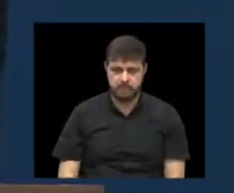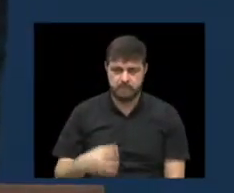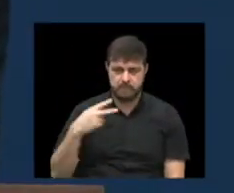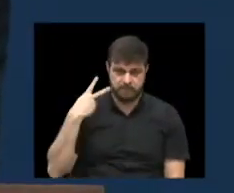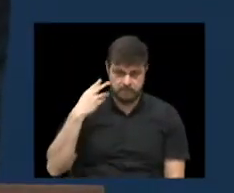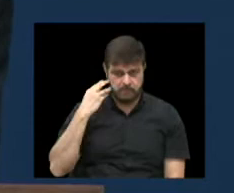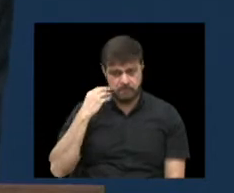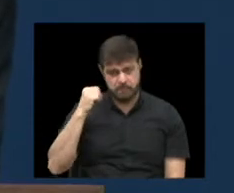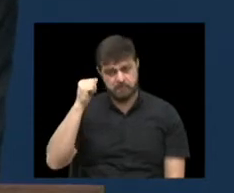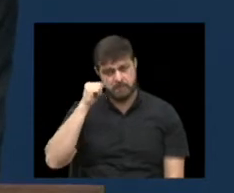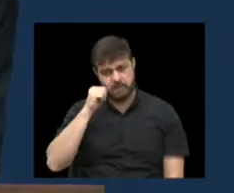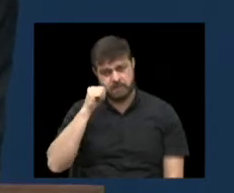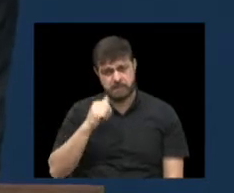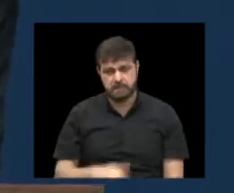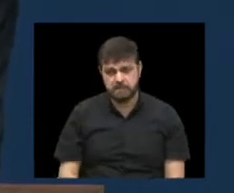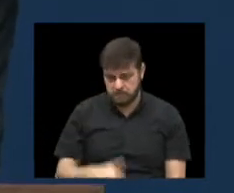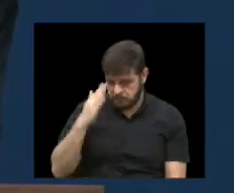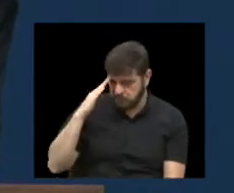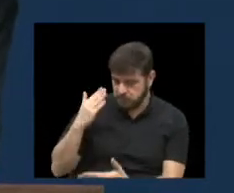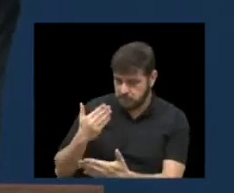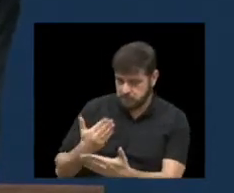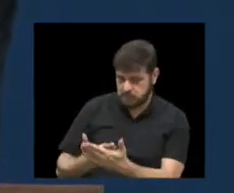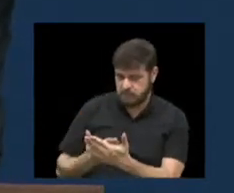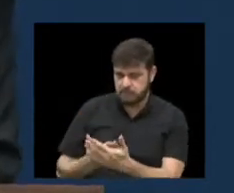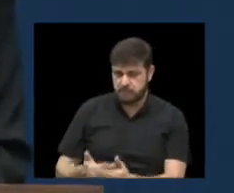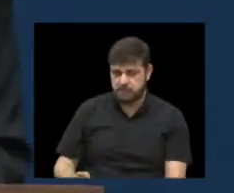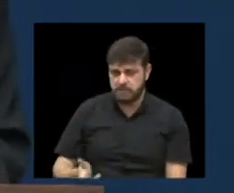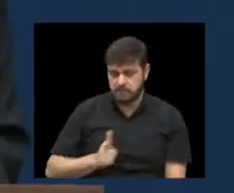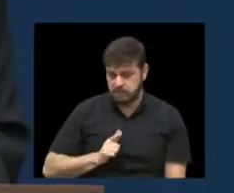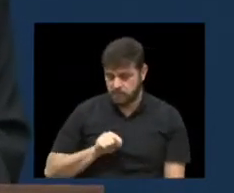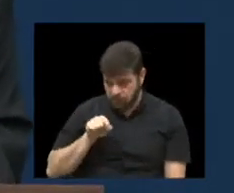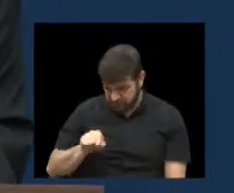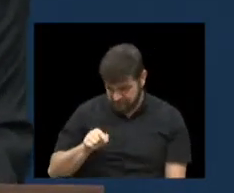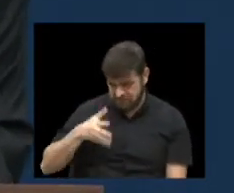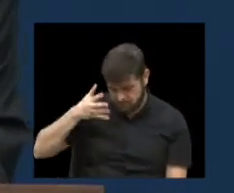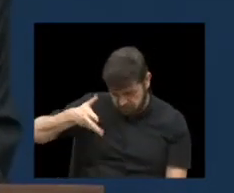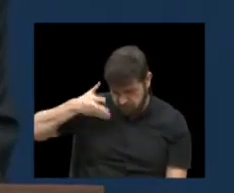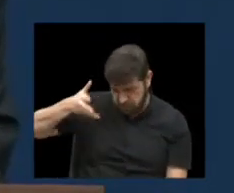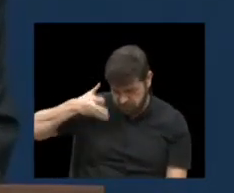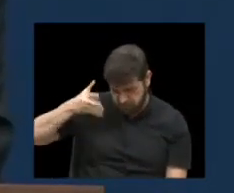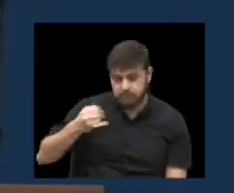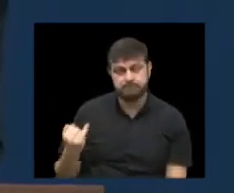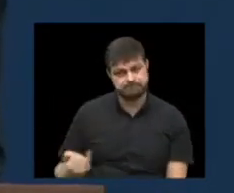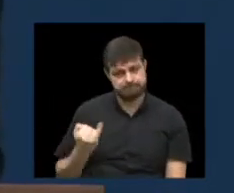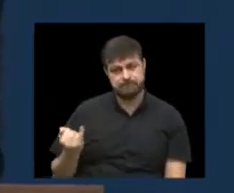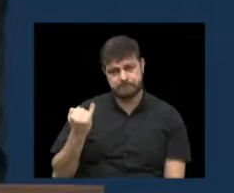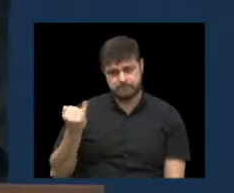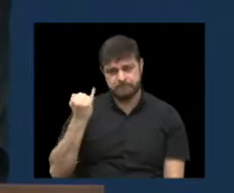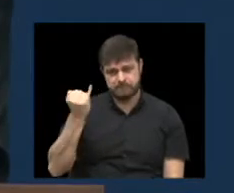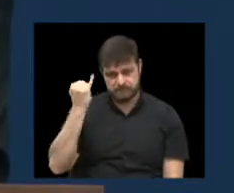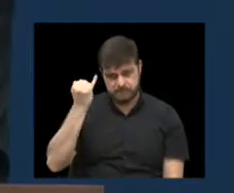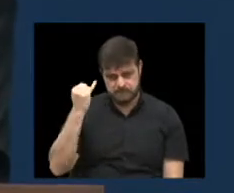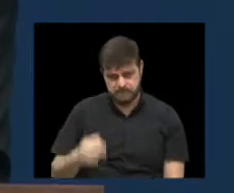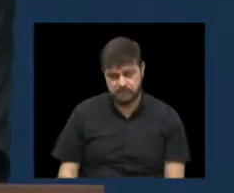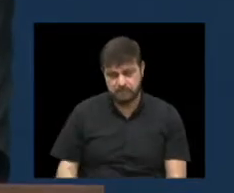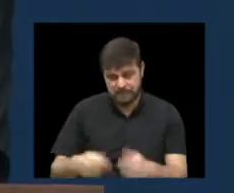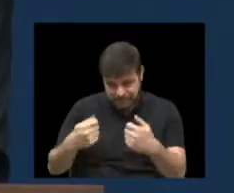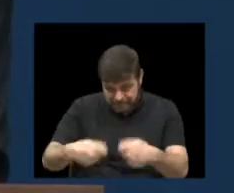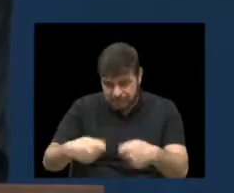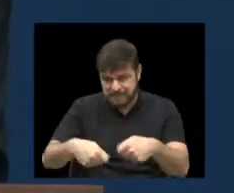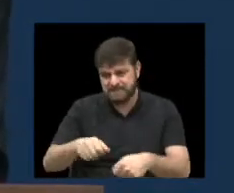olha, acredite que as questões trazidas por Vossa Excelência são importantes, são muito caras e